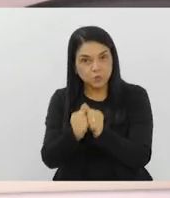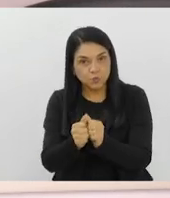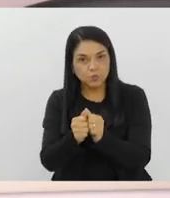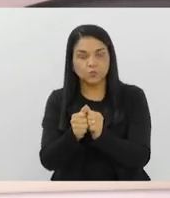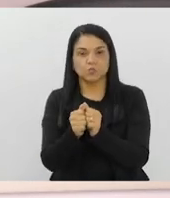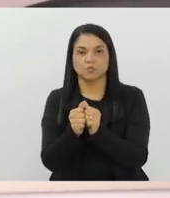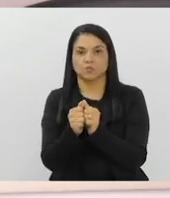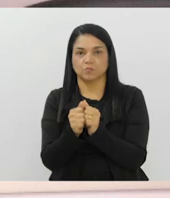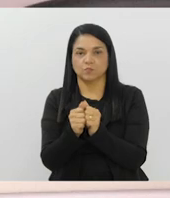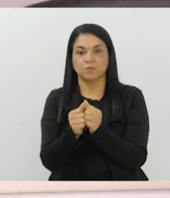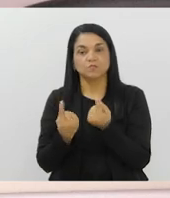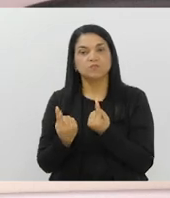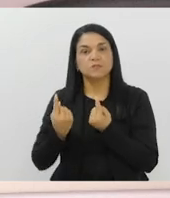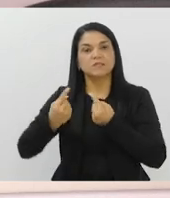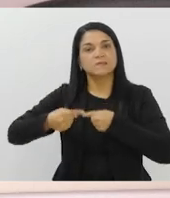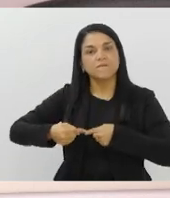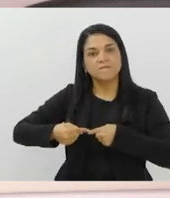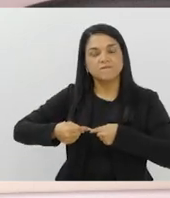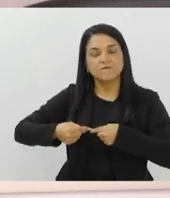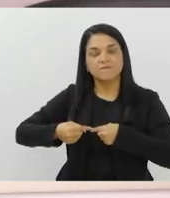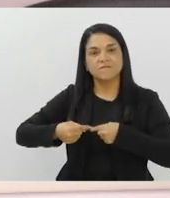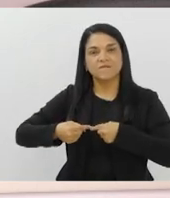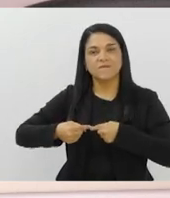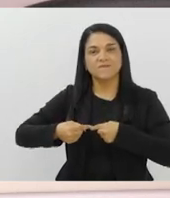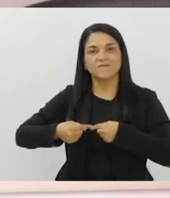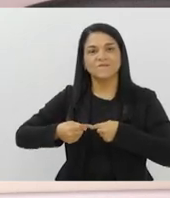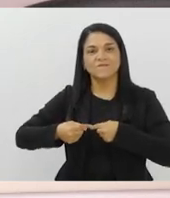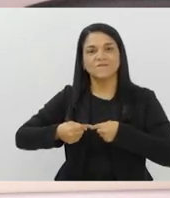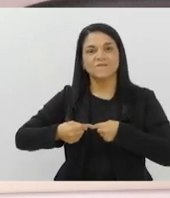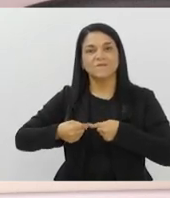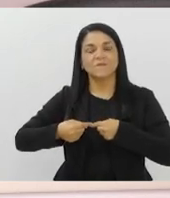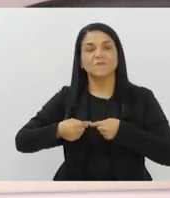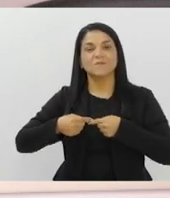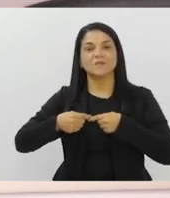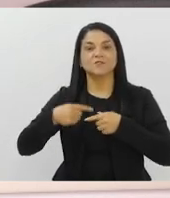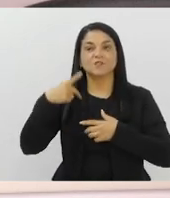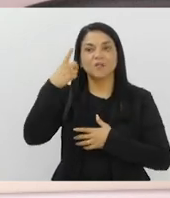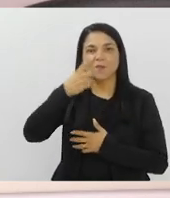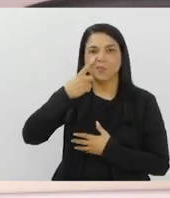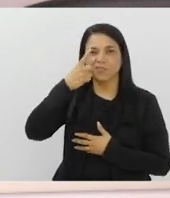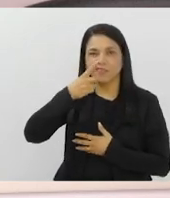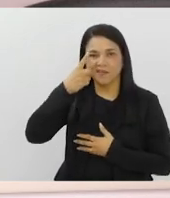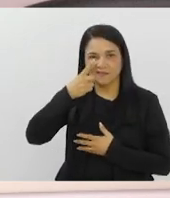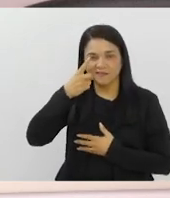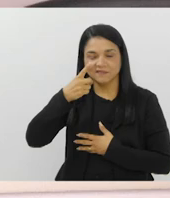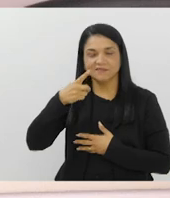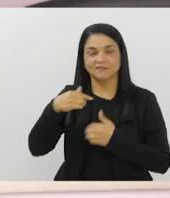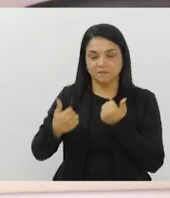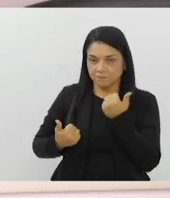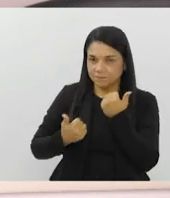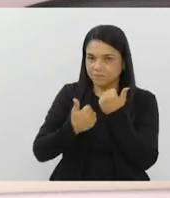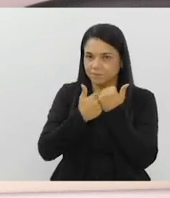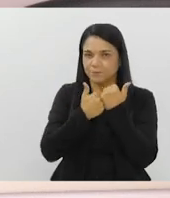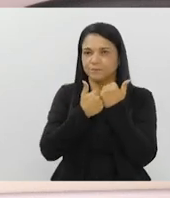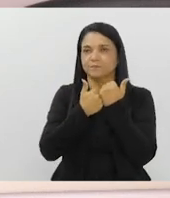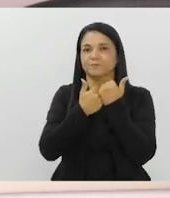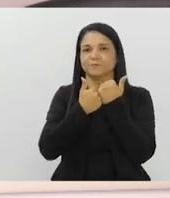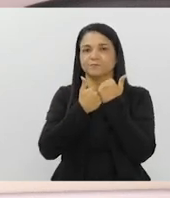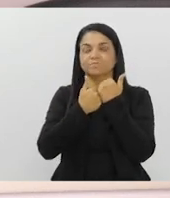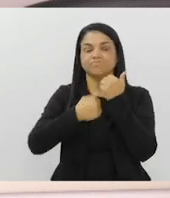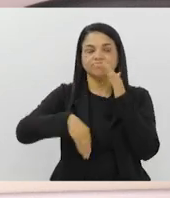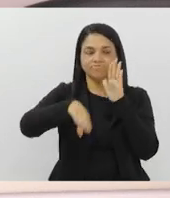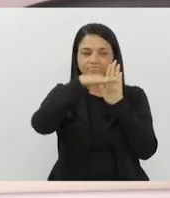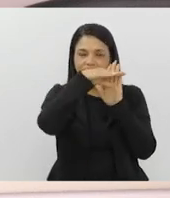aqui um desafio para as parlamentares, que nos apoiem na alocação dessa pauta